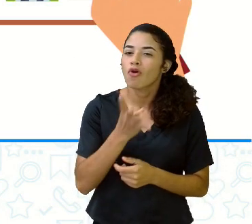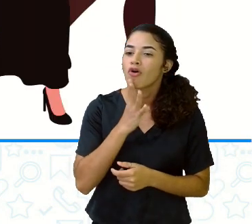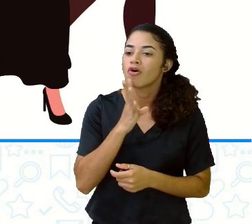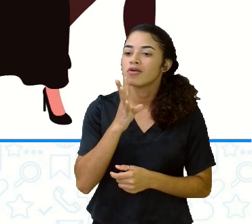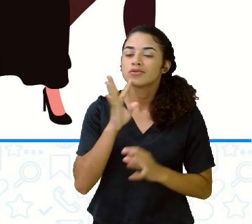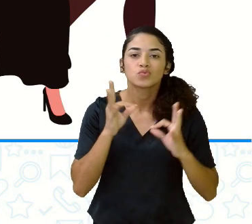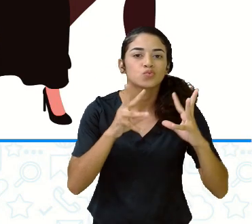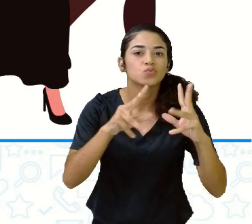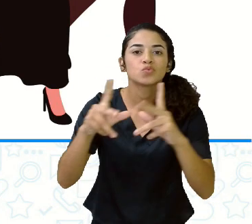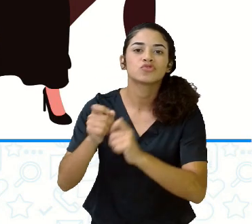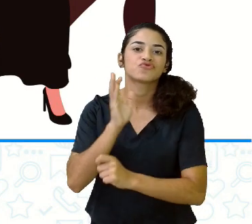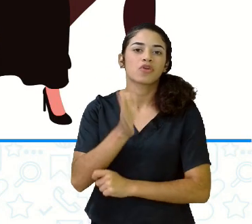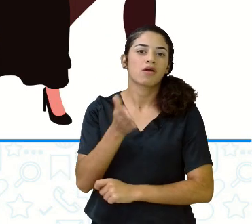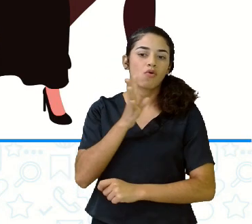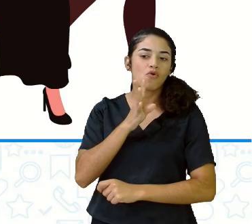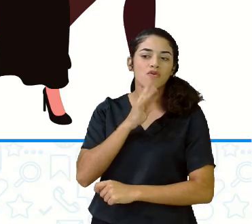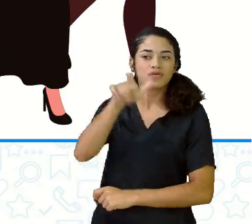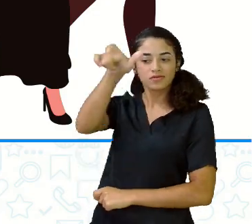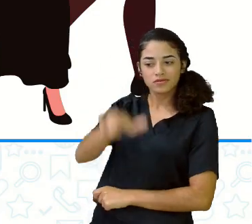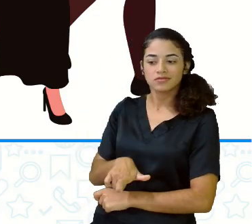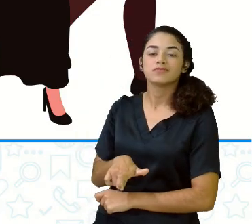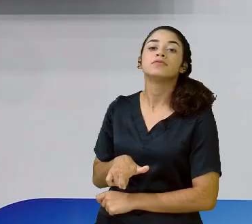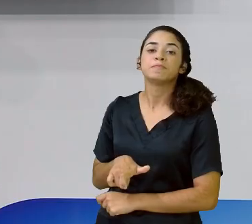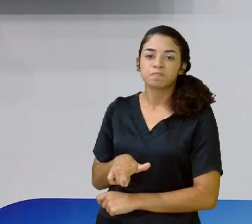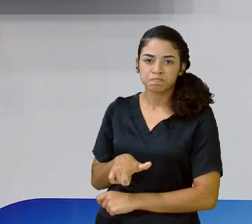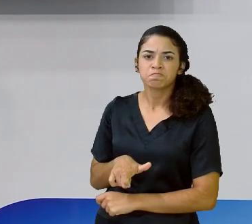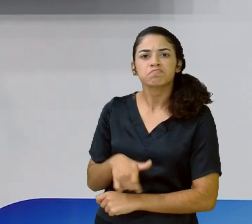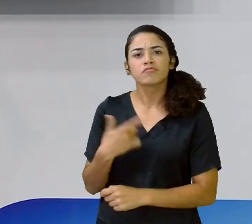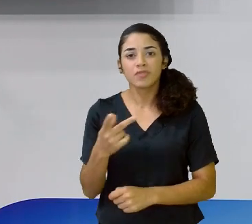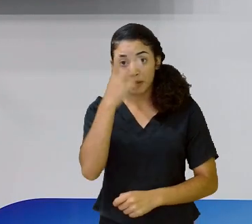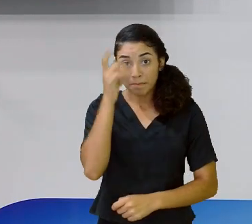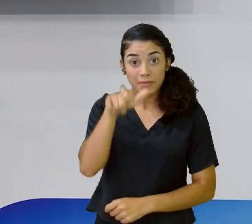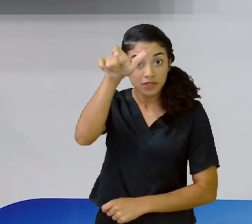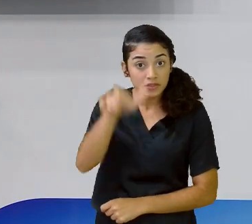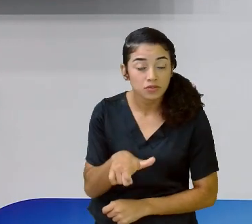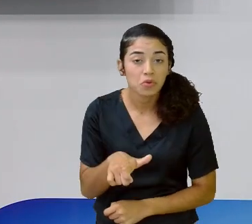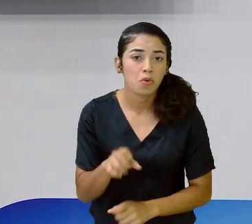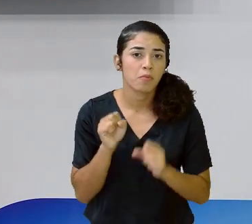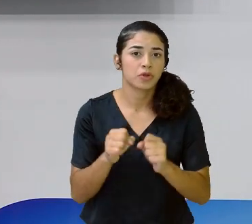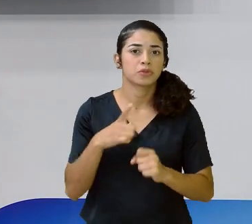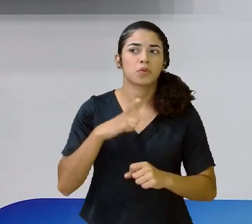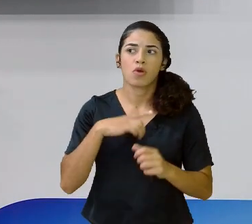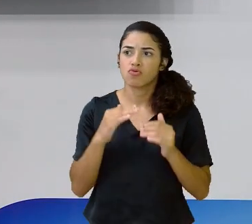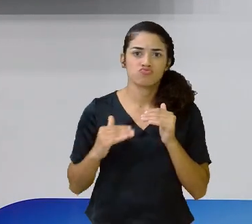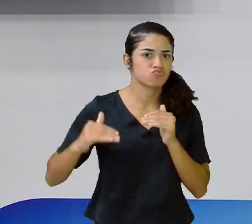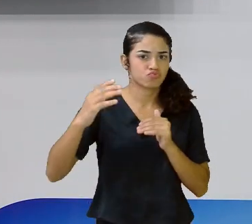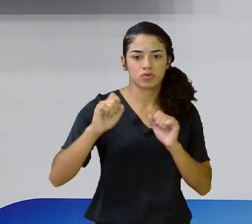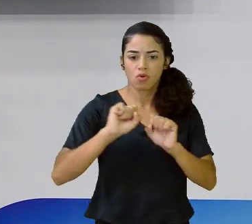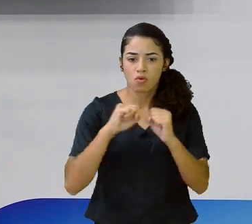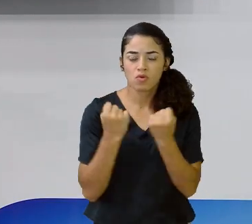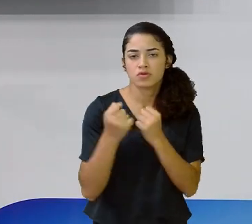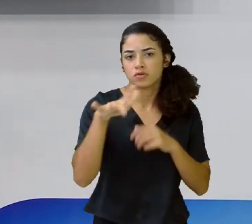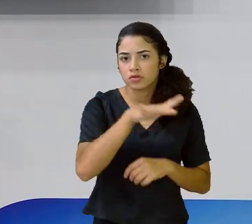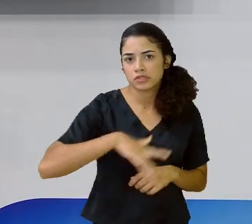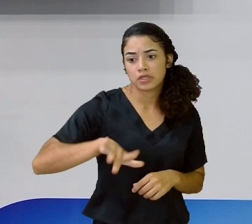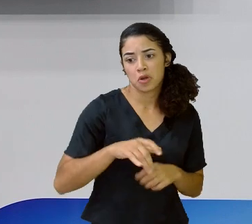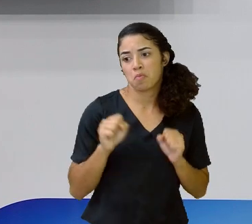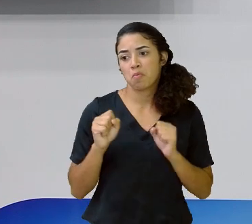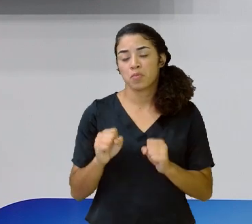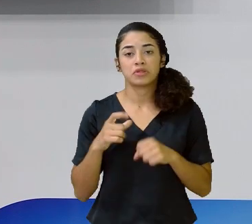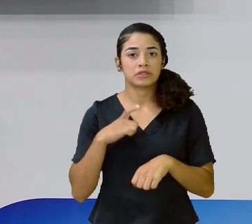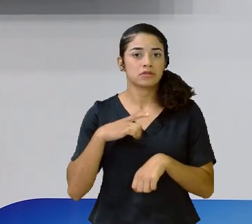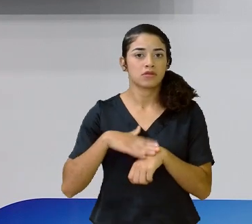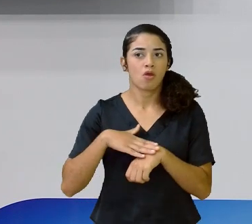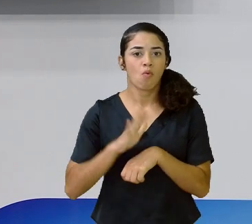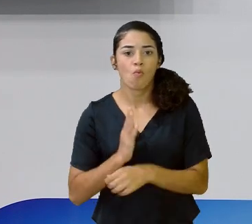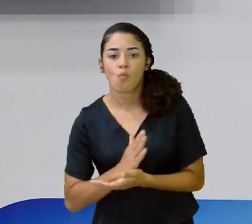conhecida. Ela fez algum feito. Esse indivíduo deve ter o quê? Uma relevância coletiva. Ele deve ter feito alguma coisa para que